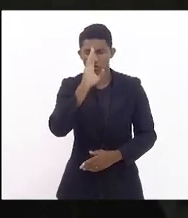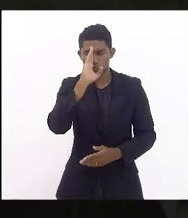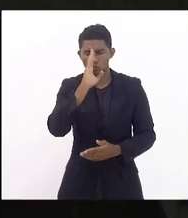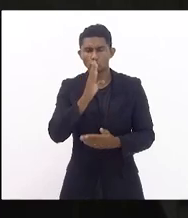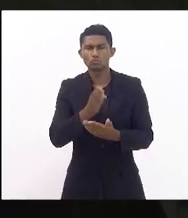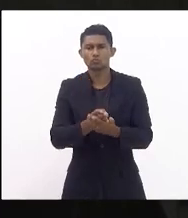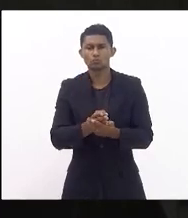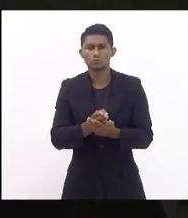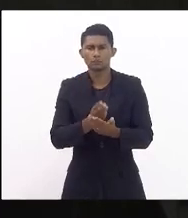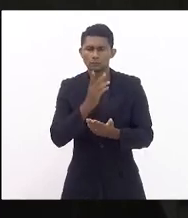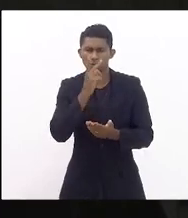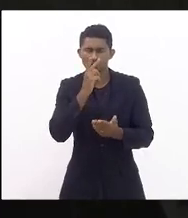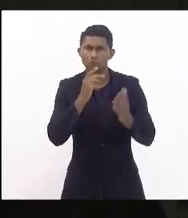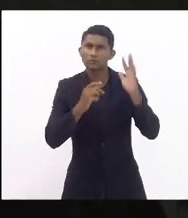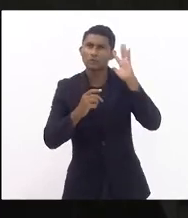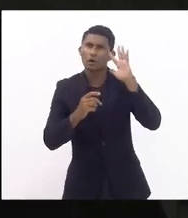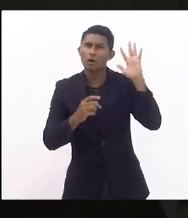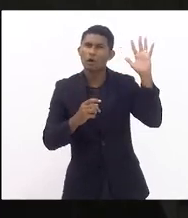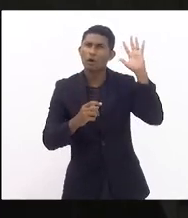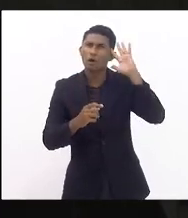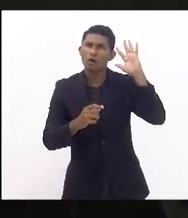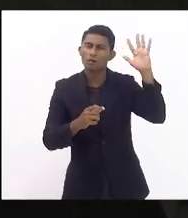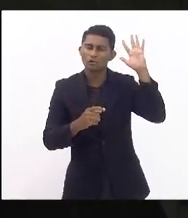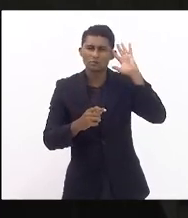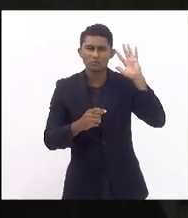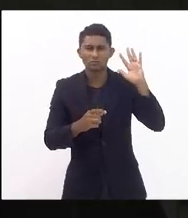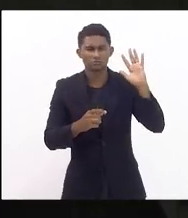é racional.